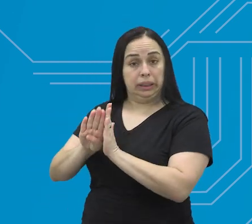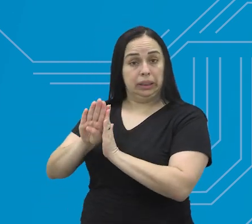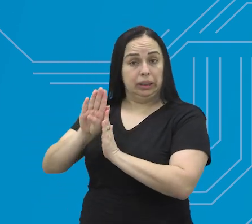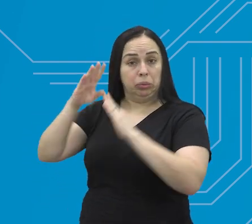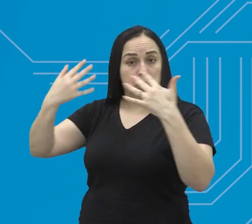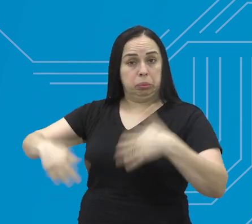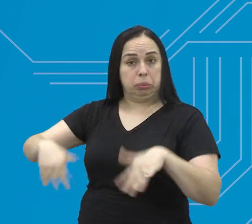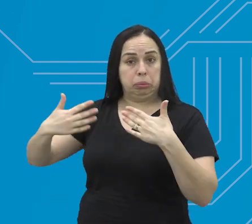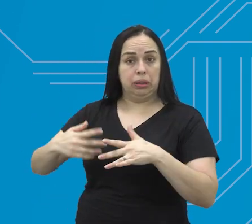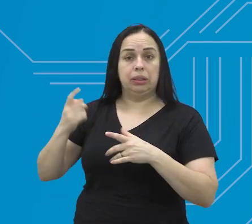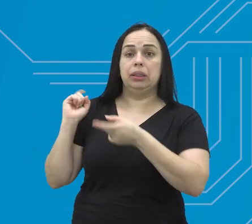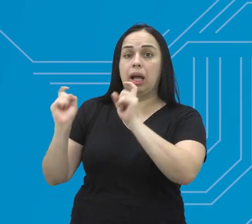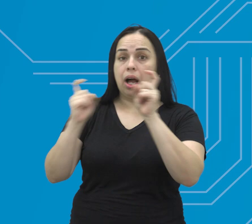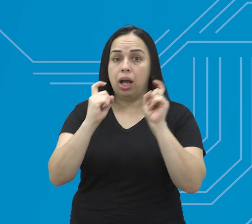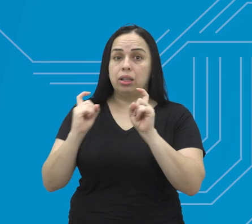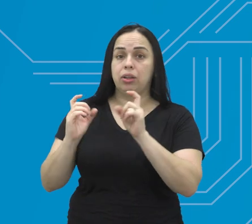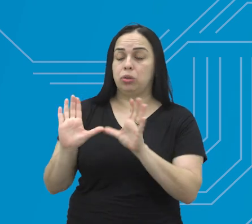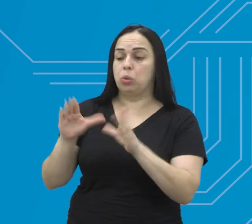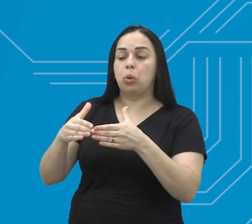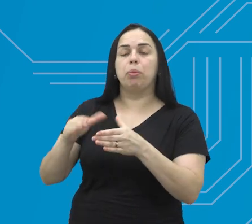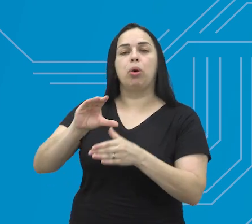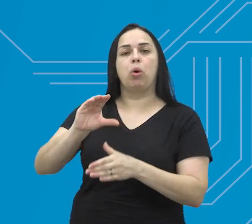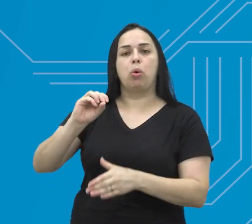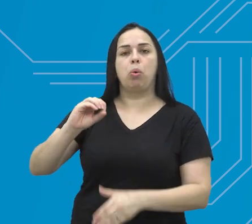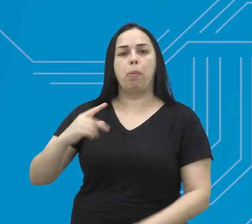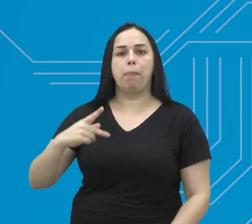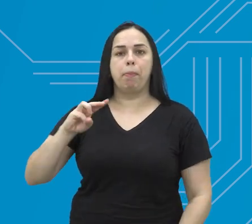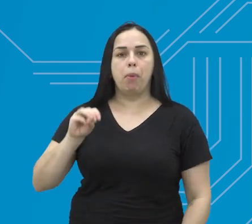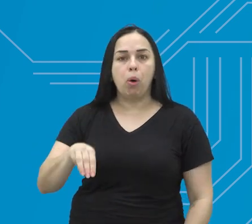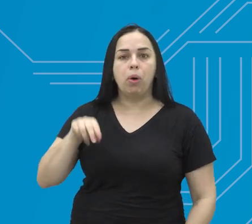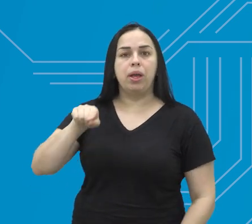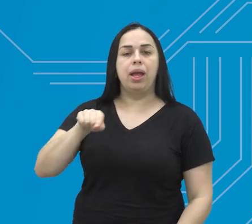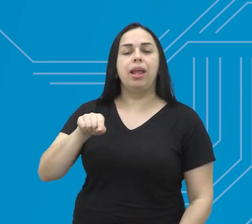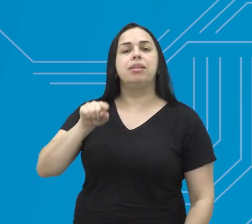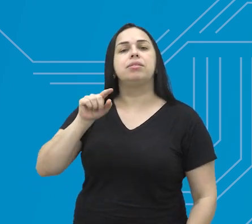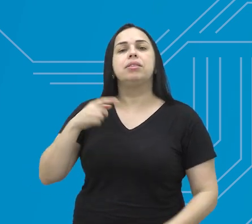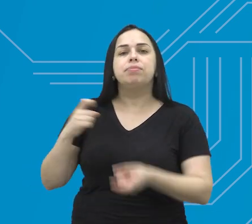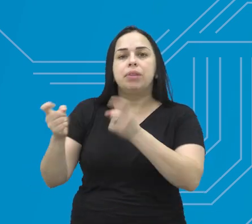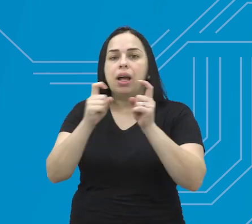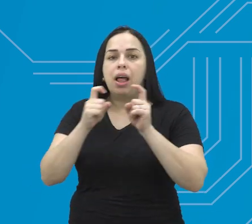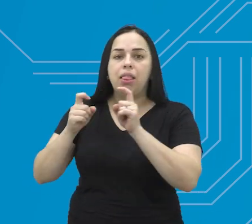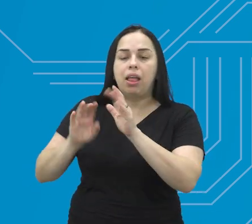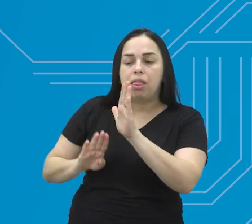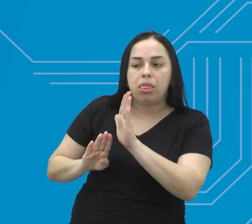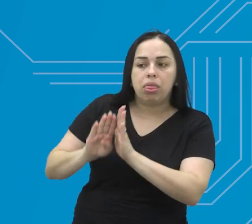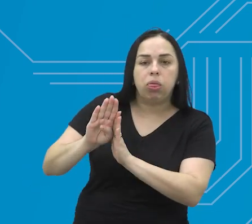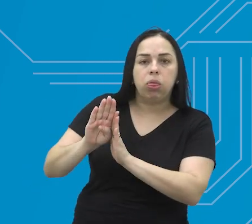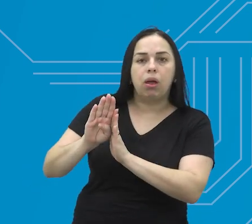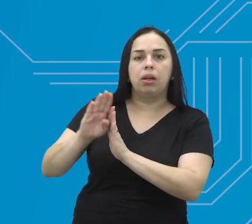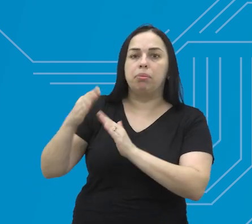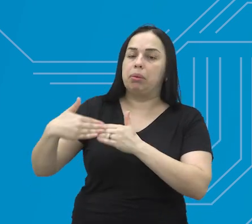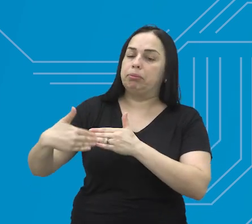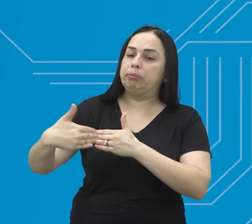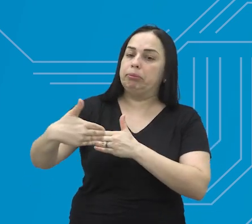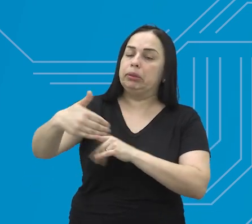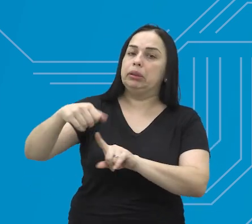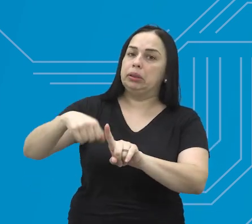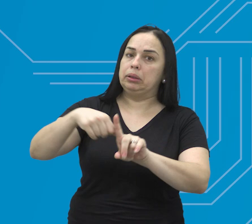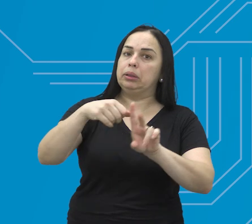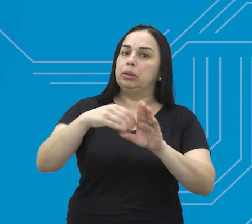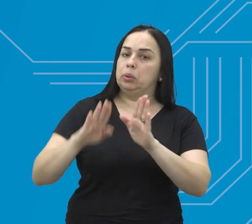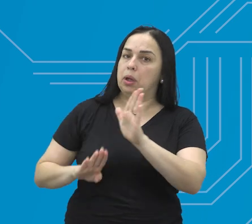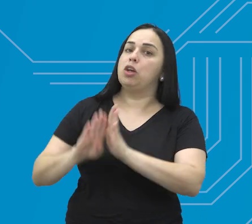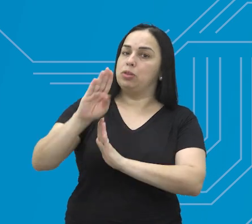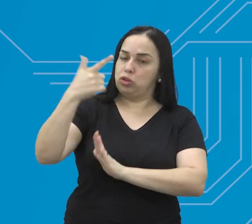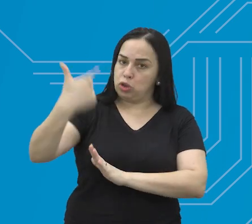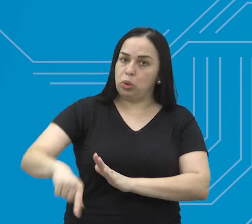ritmo de alta. Na última reunião do Copom, o reajuste foi de 0,5 ponto percentual e a previsão para os próximos